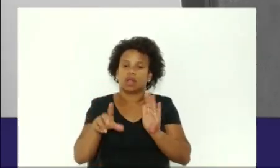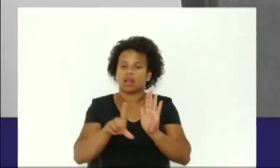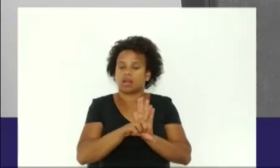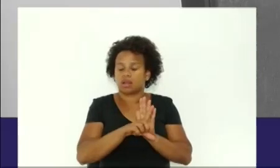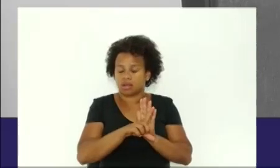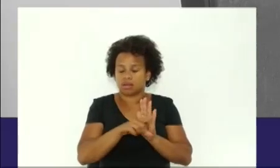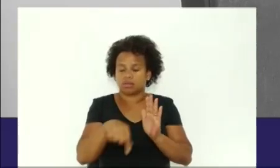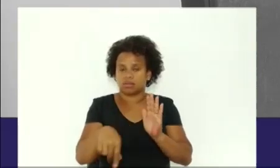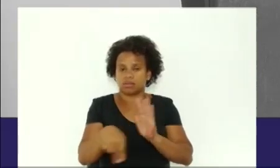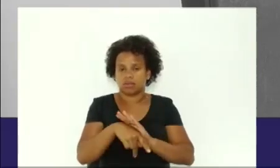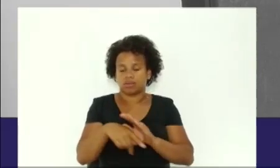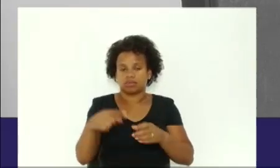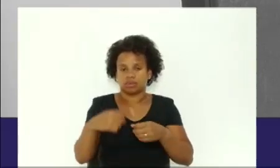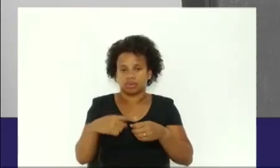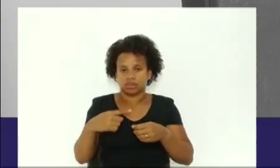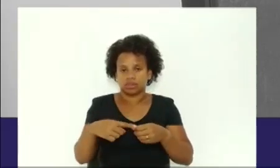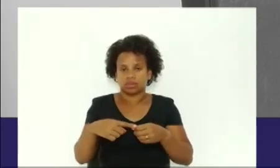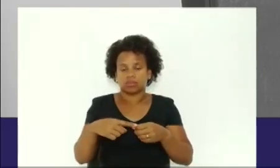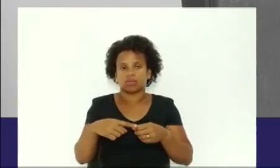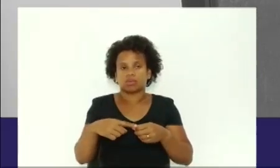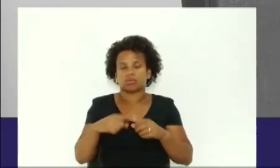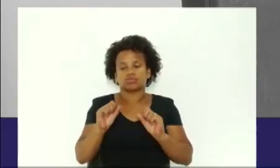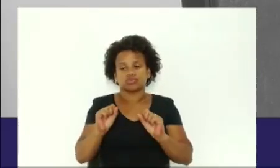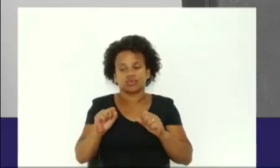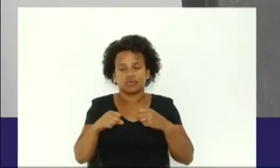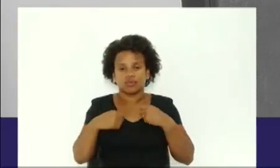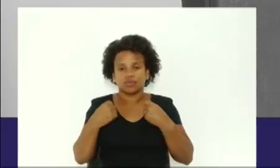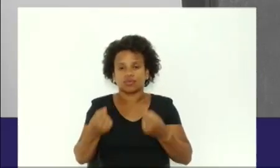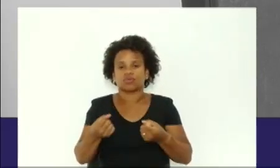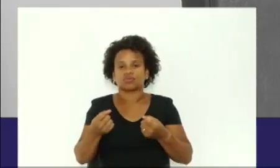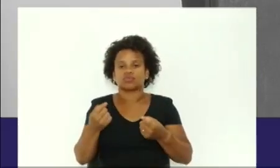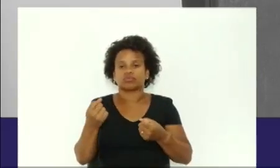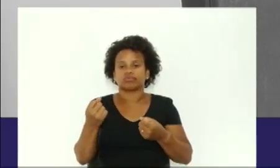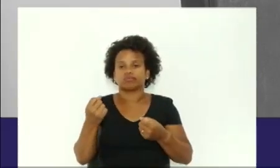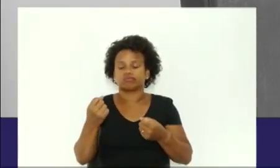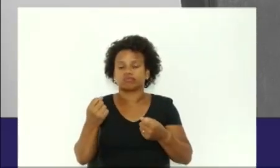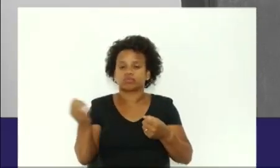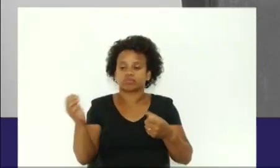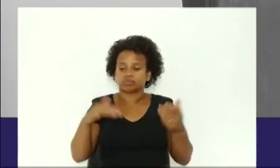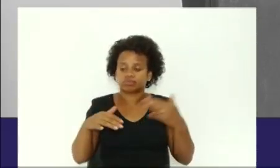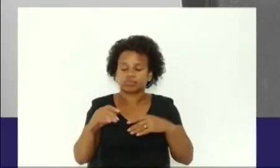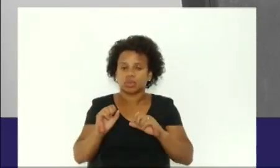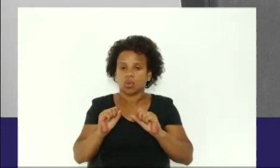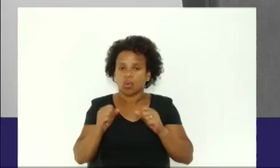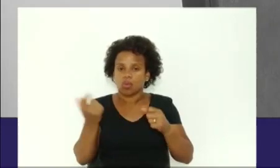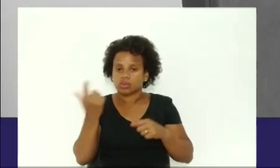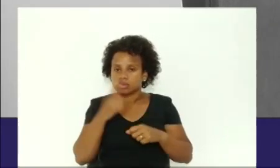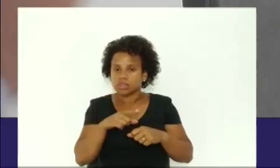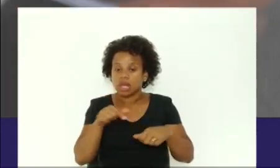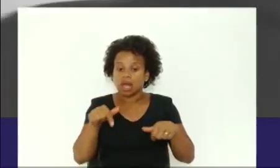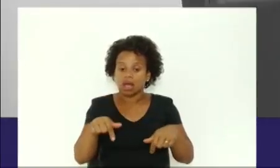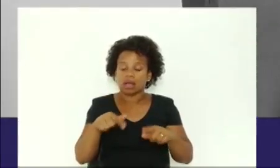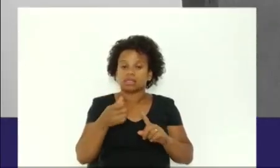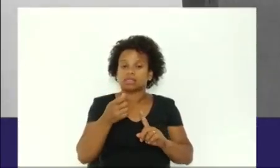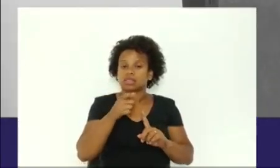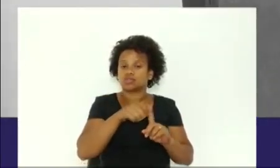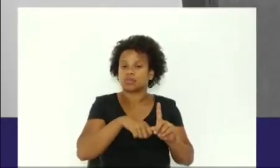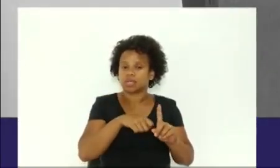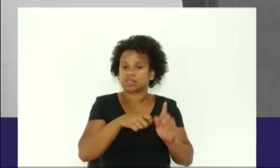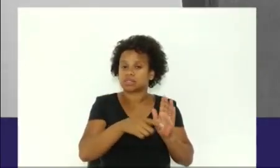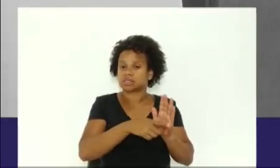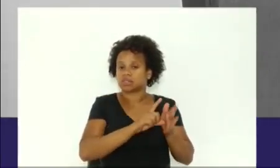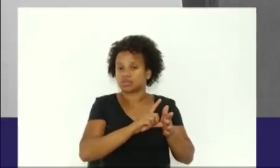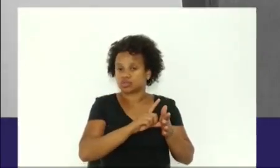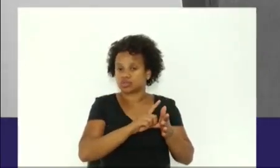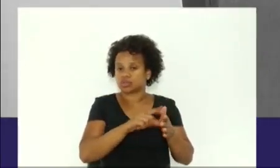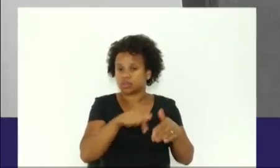município, realizarem uma força-tarefa para ainda, no primeiro semestre deste ano, executar a construção de banheiros